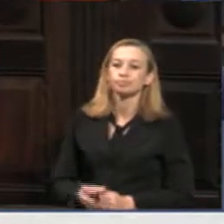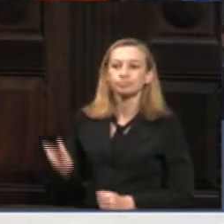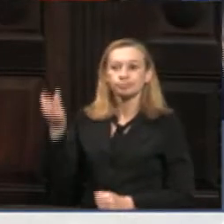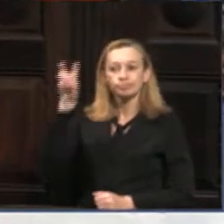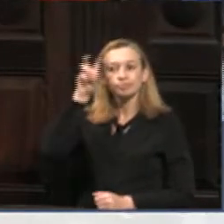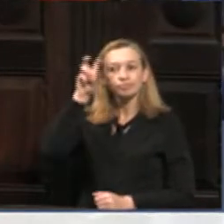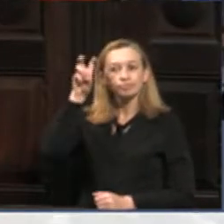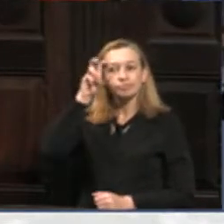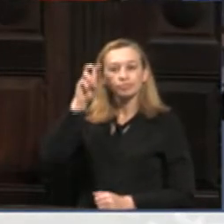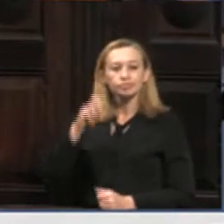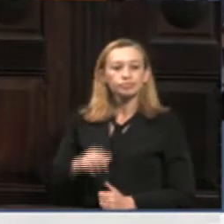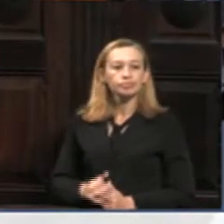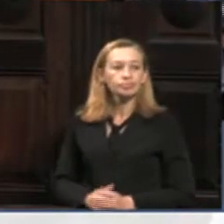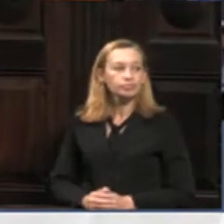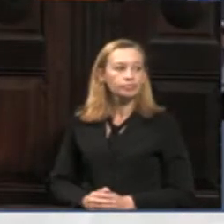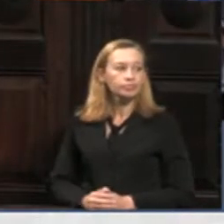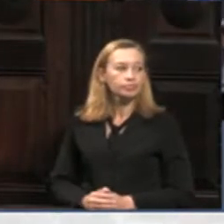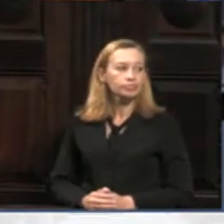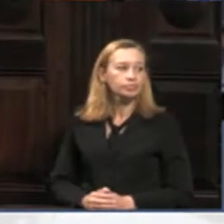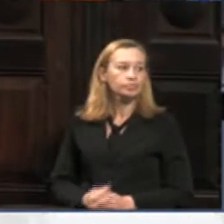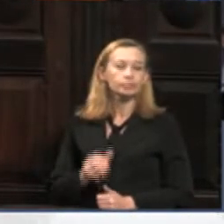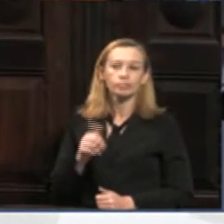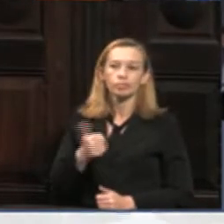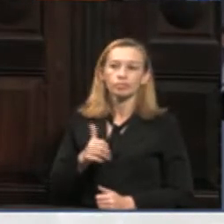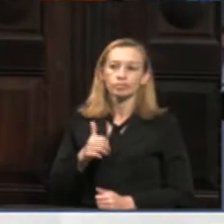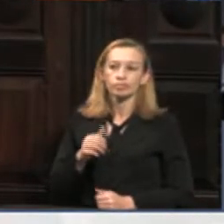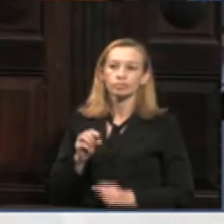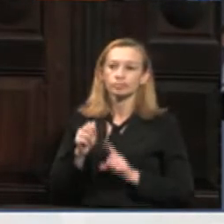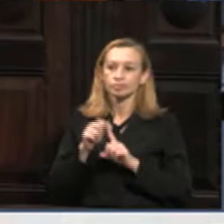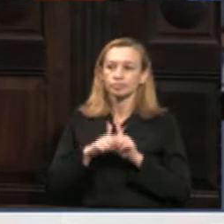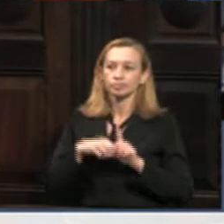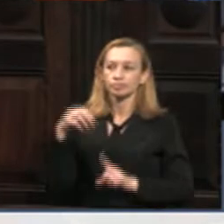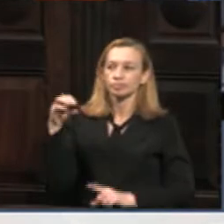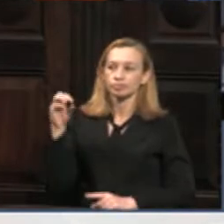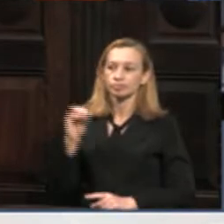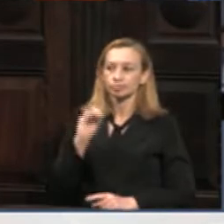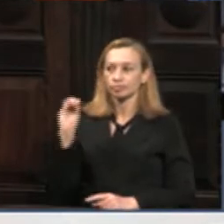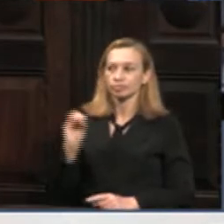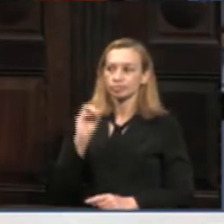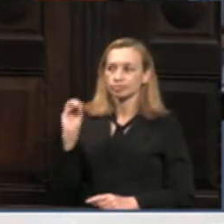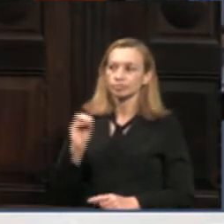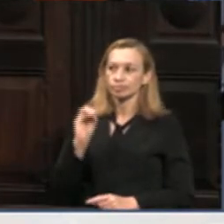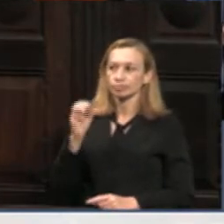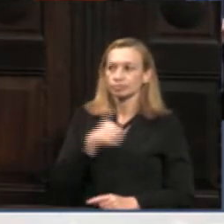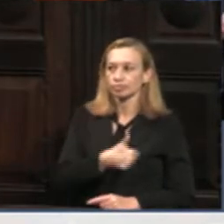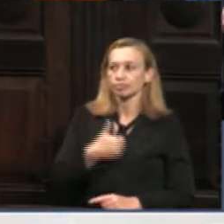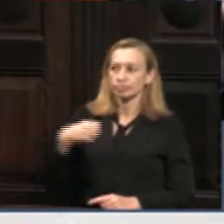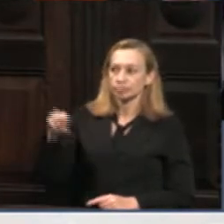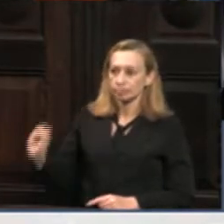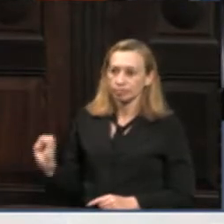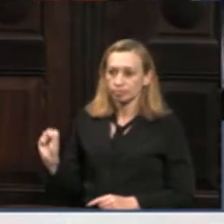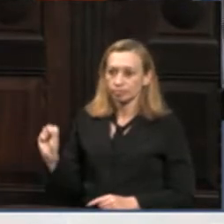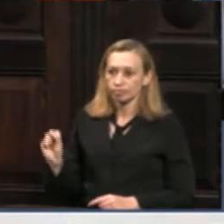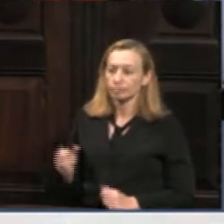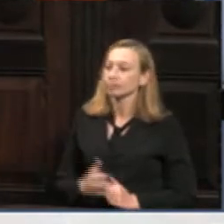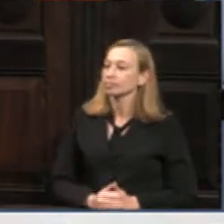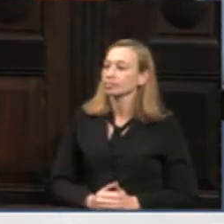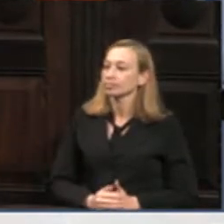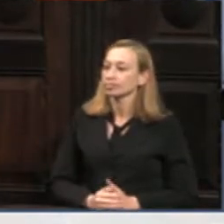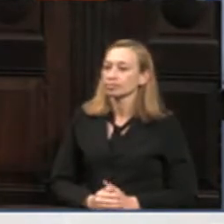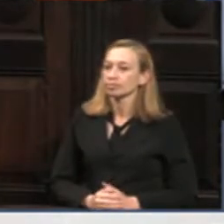quinta-feira, 11 de outubro de 2018,